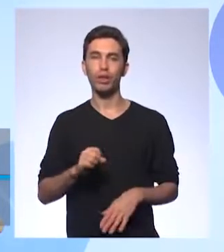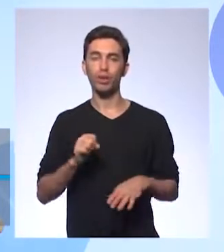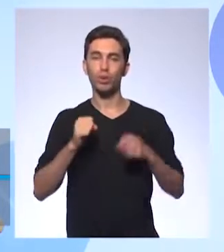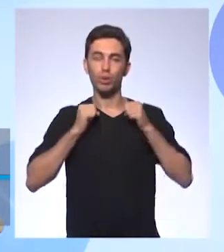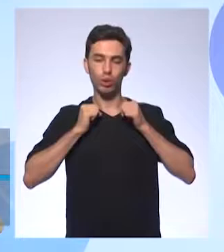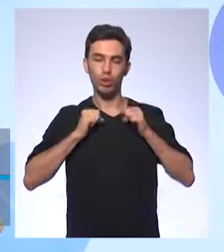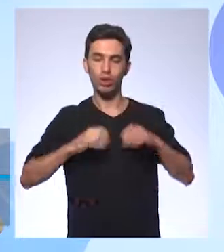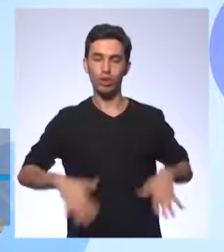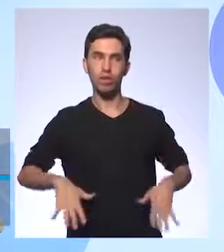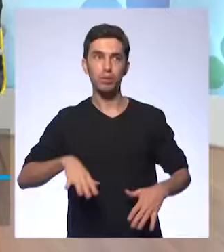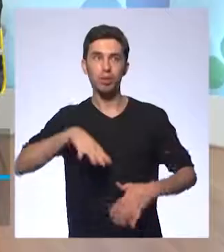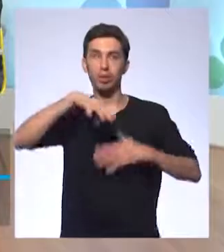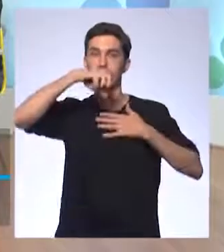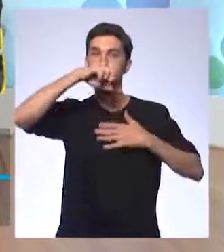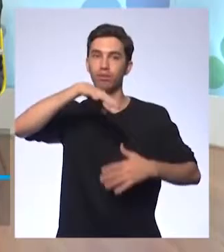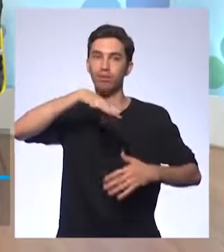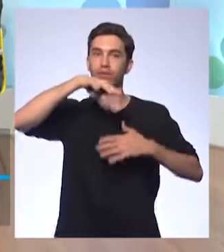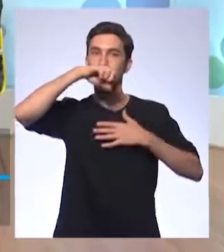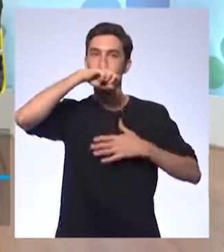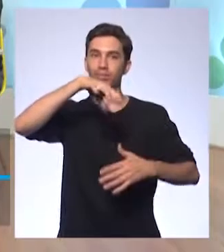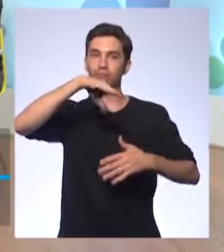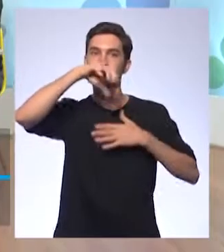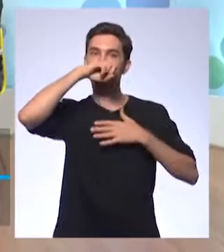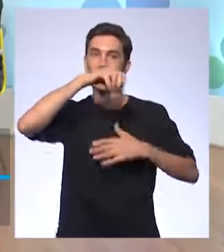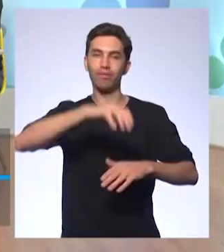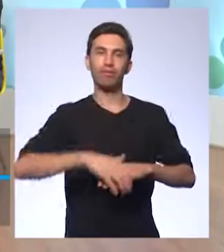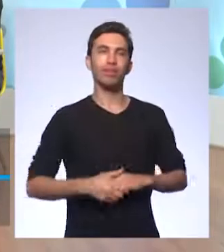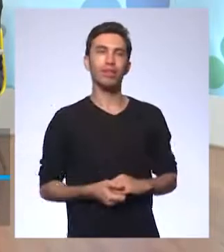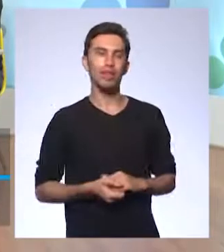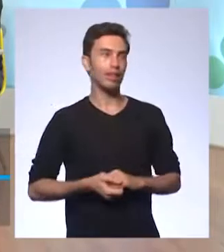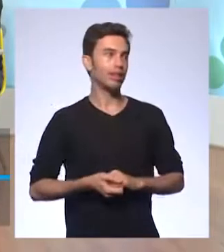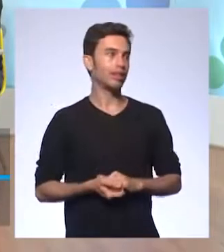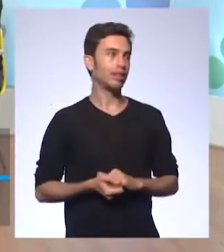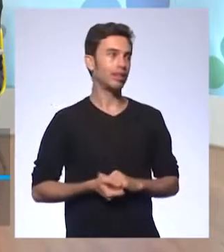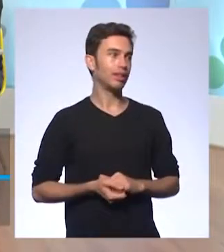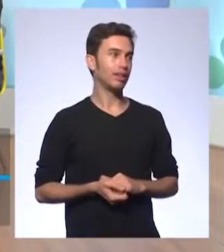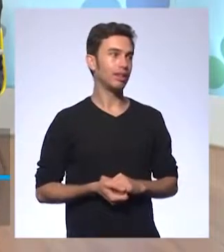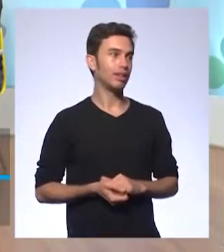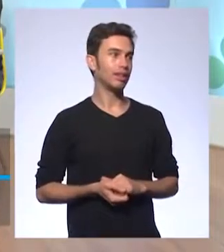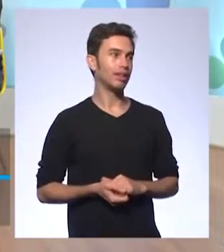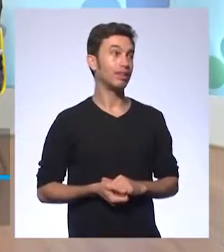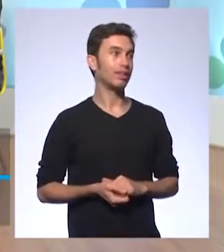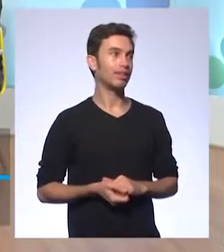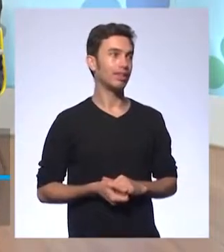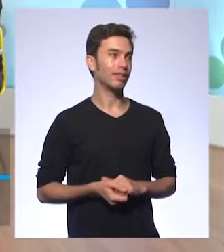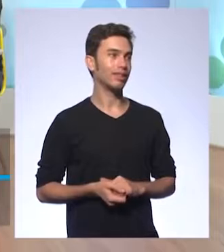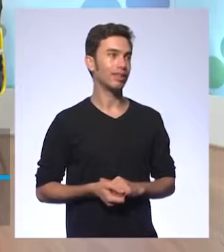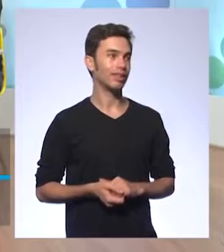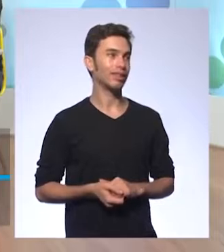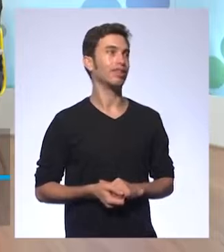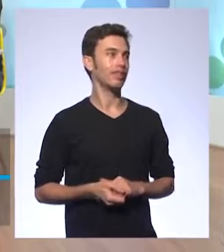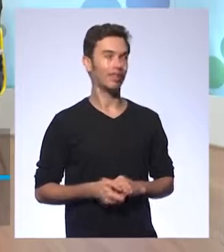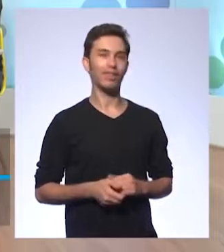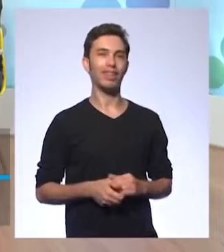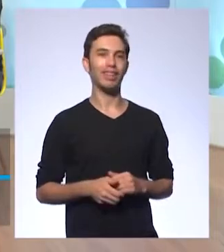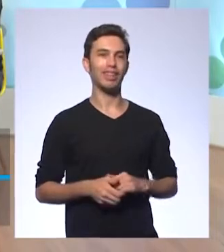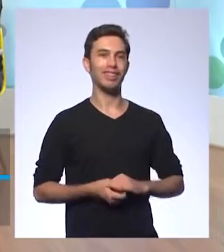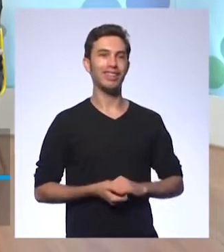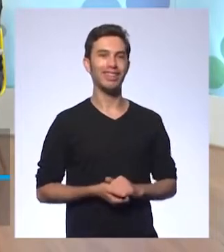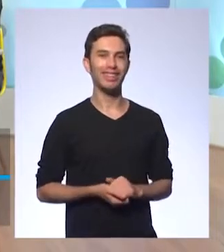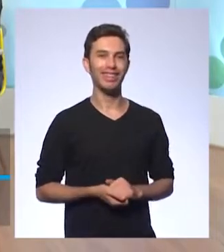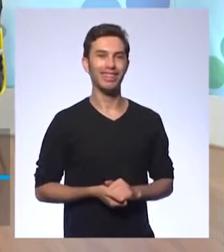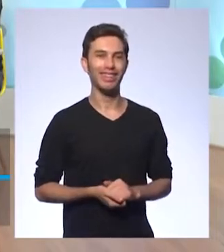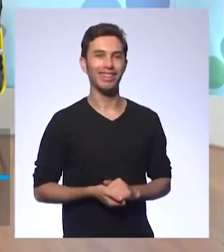respiratório, Ed. Sistema respiratório, vamos falar dele. Ah, e a professora Maria lembrou que tem o sistema reprodutor também. Reprodutor, importante.